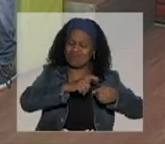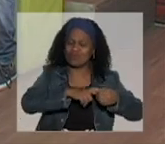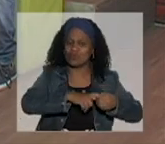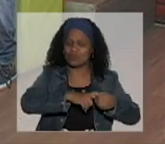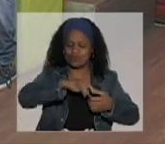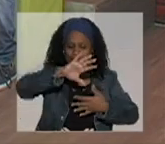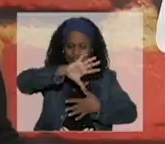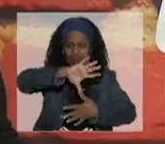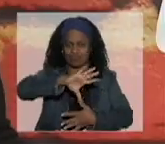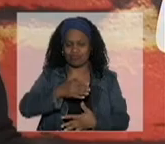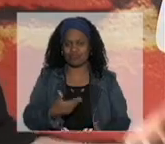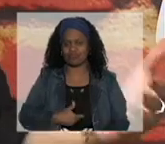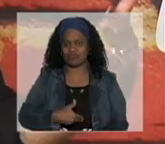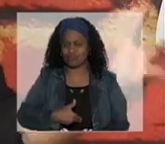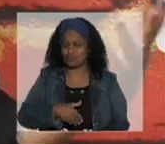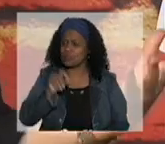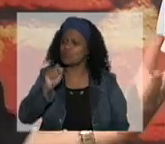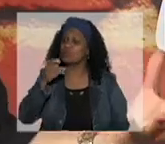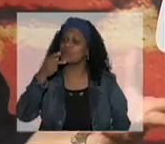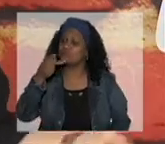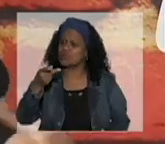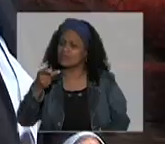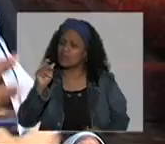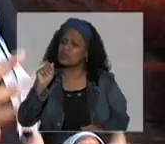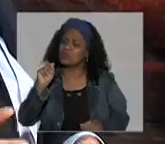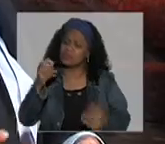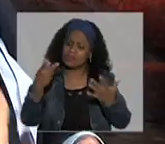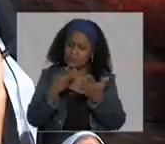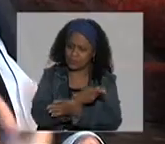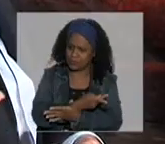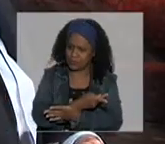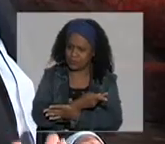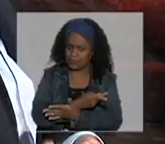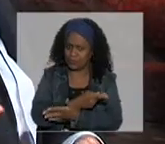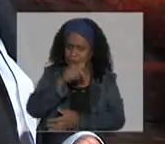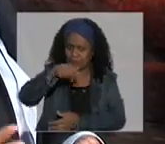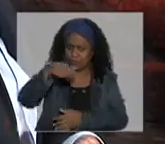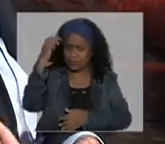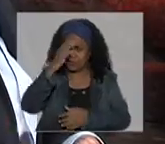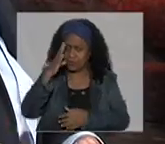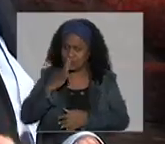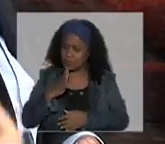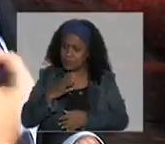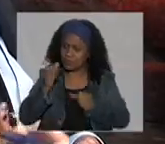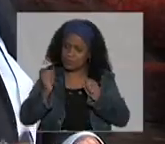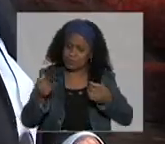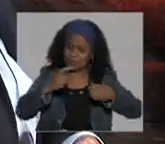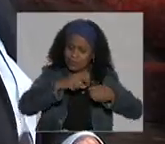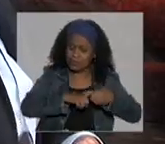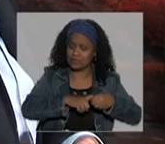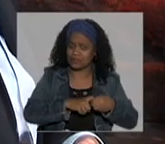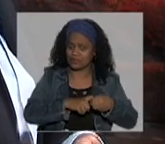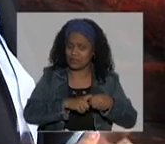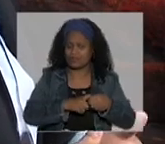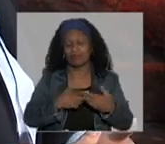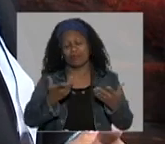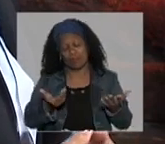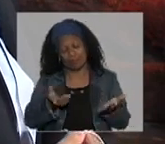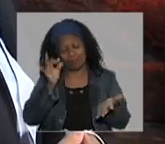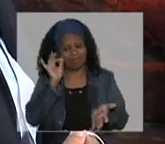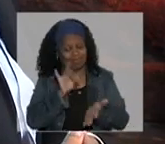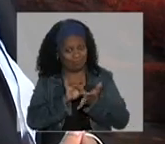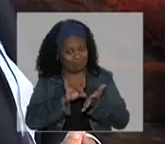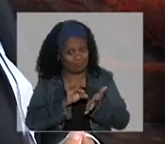fazer parte desse mapa da fome. Ao que o senhor adere, os fatores, as condições do Brasil que podem fazer com que isso ocorra? Bom,